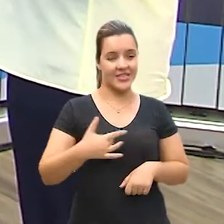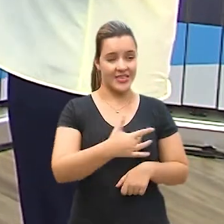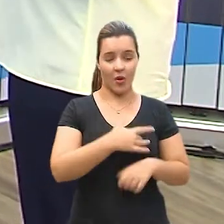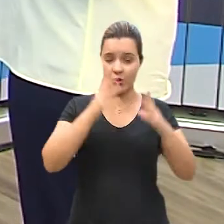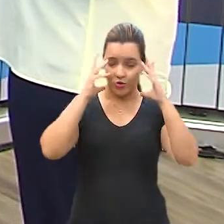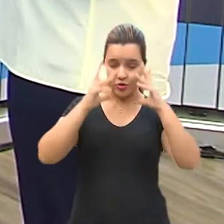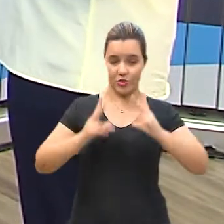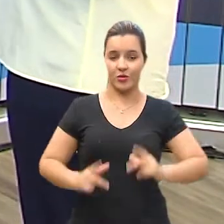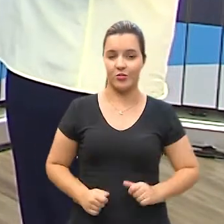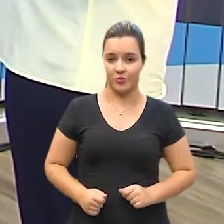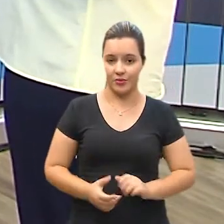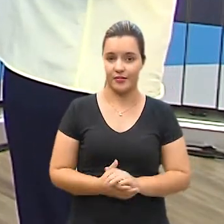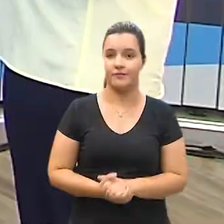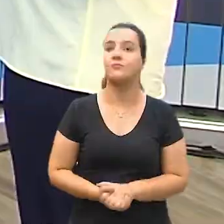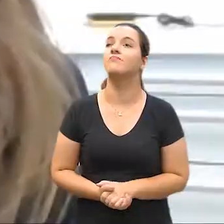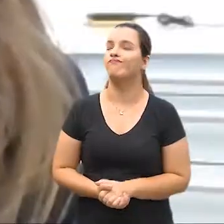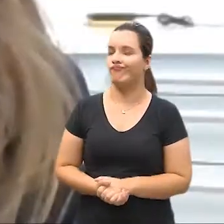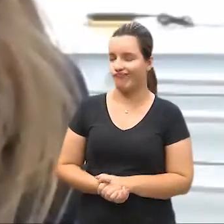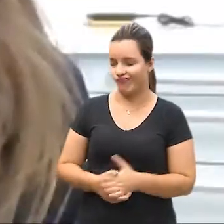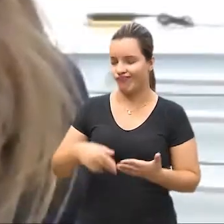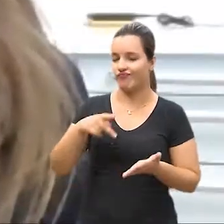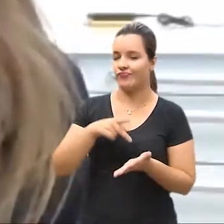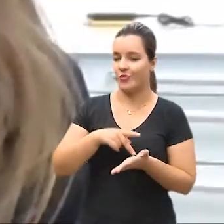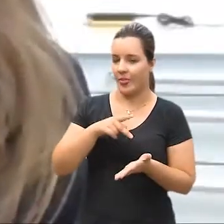né? Sim,